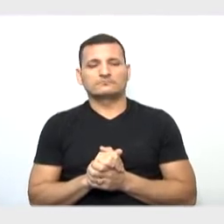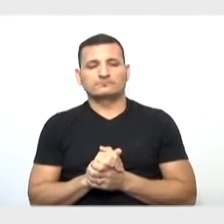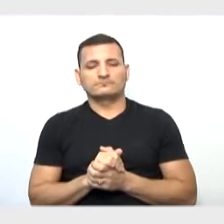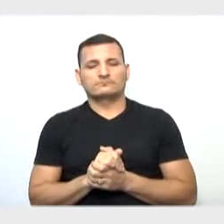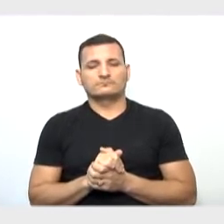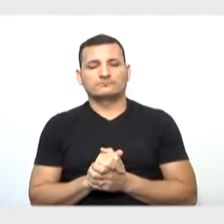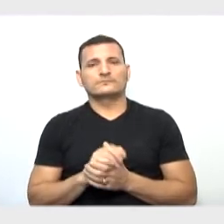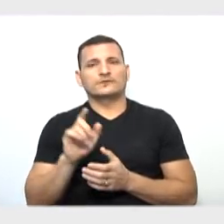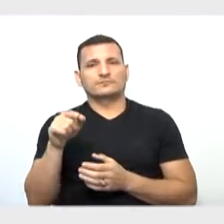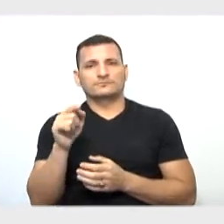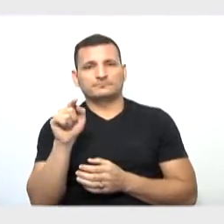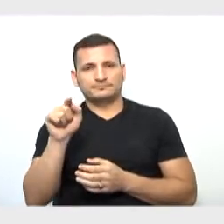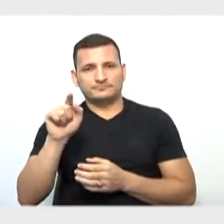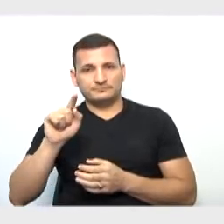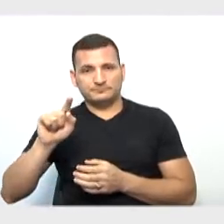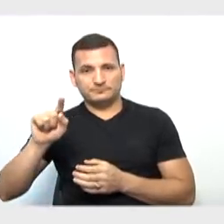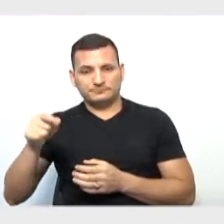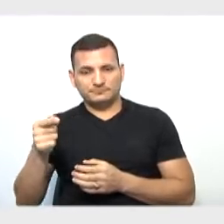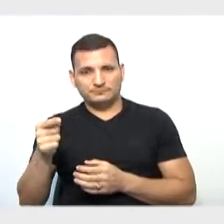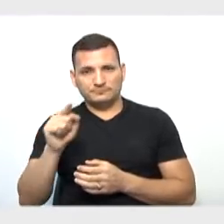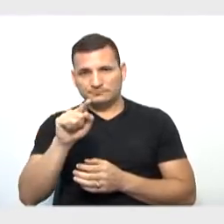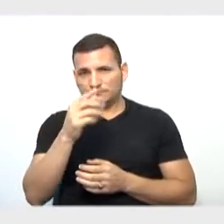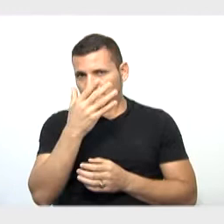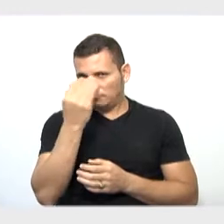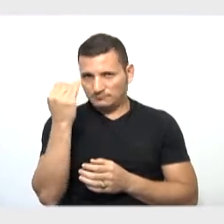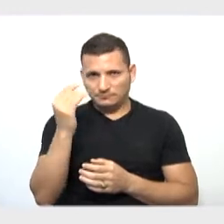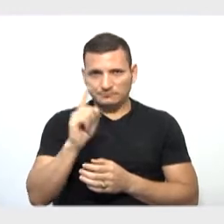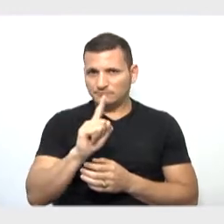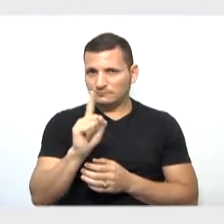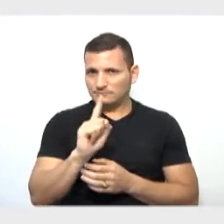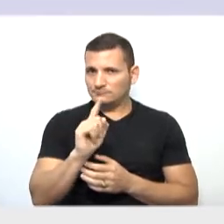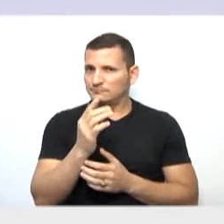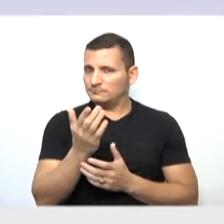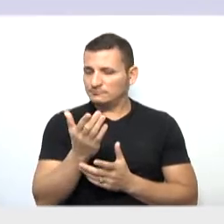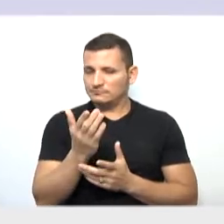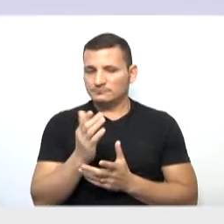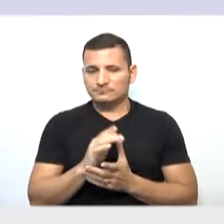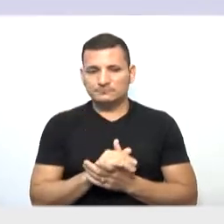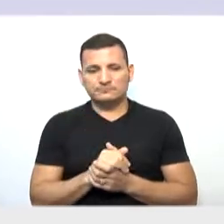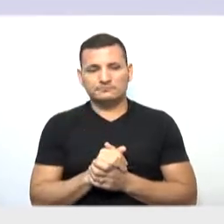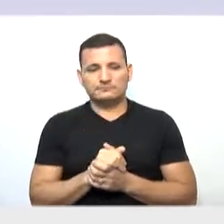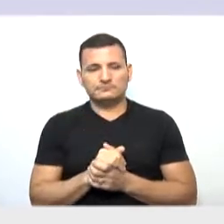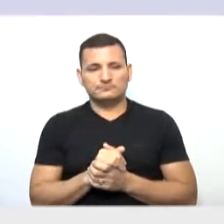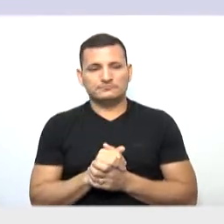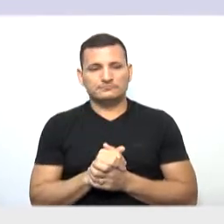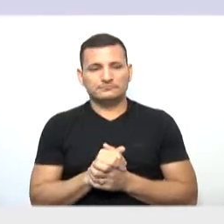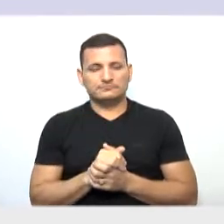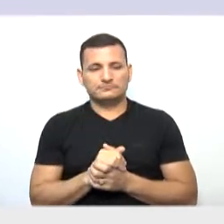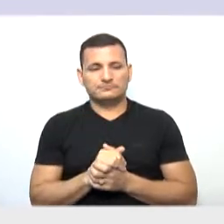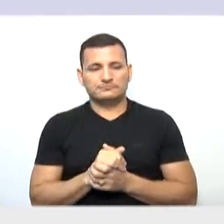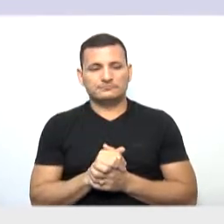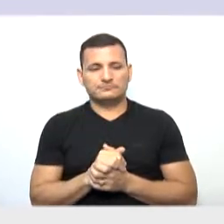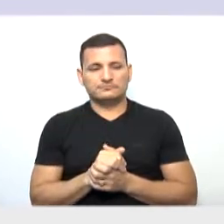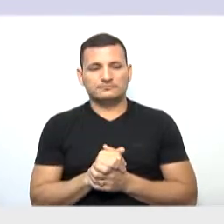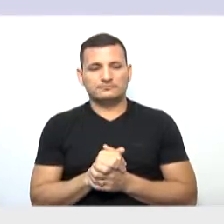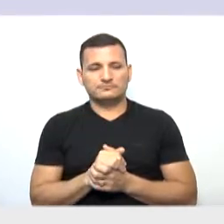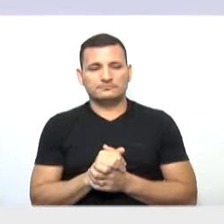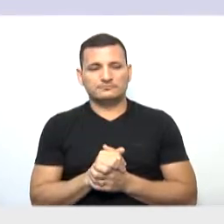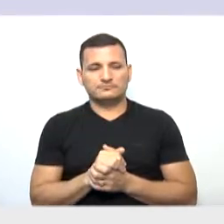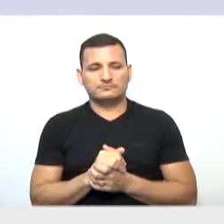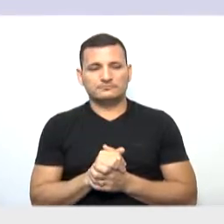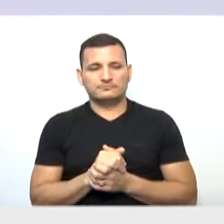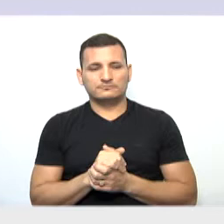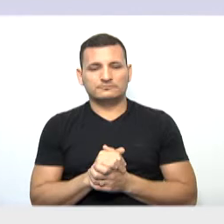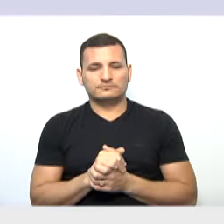tem um ponto e vírgula. Não esqueçam desses detalhes. Ponto e vírgula. Já fechou a